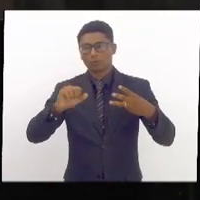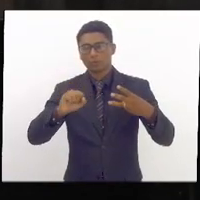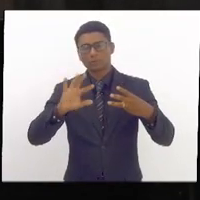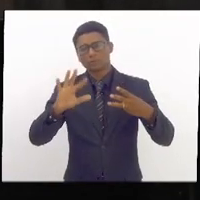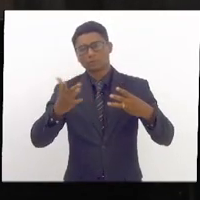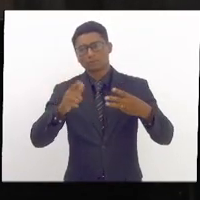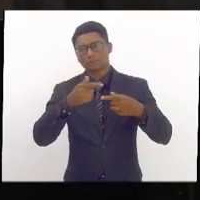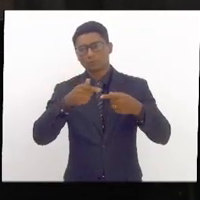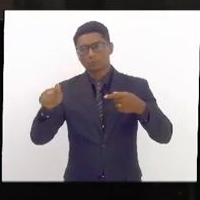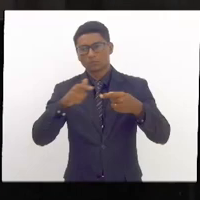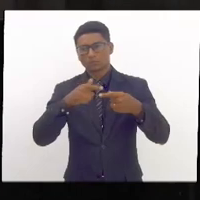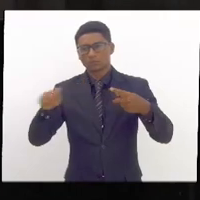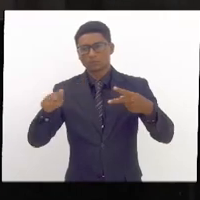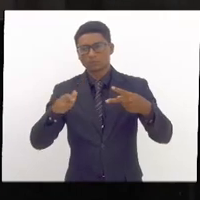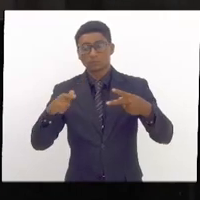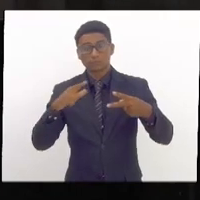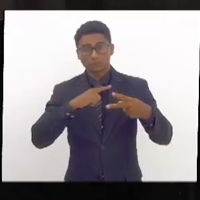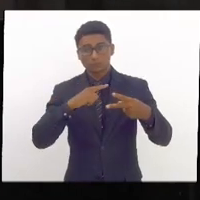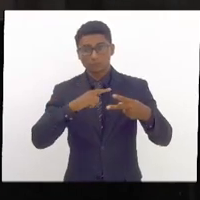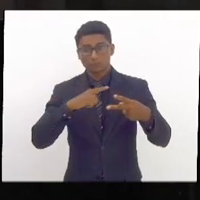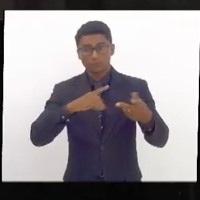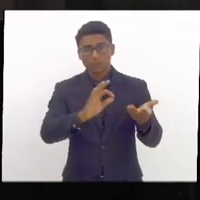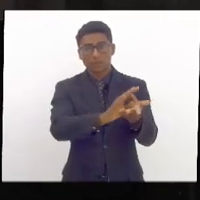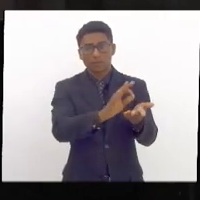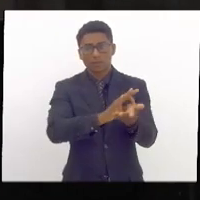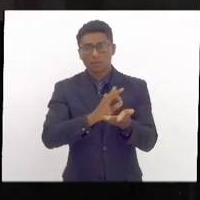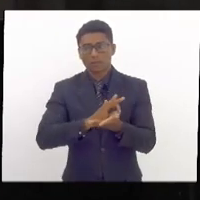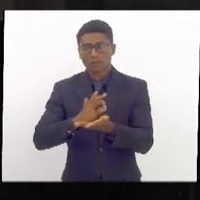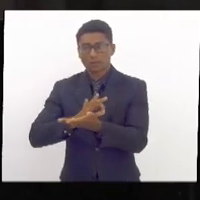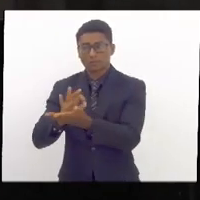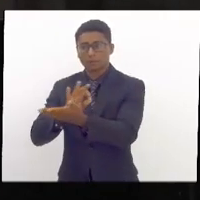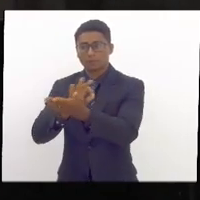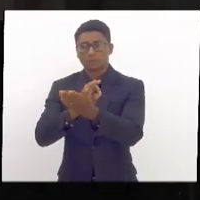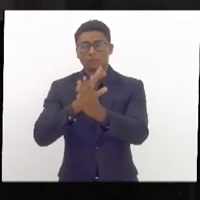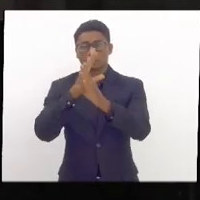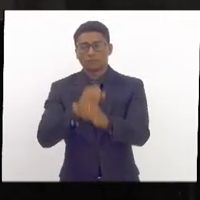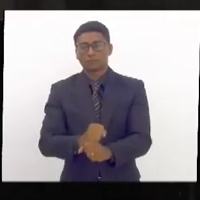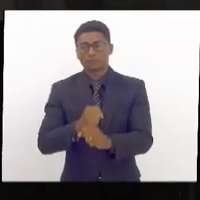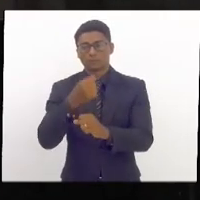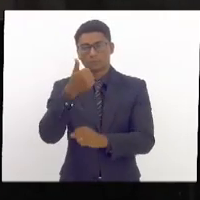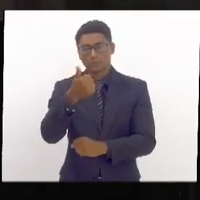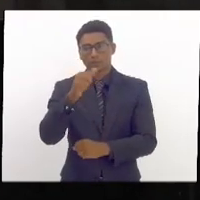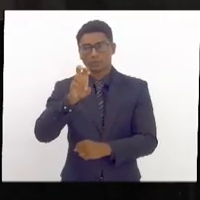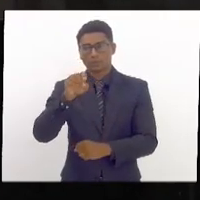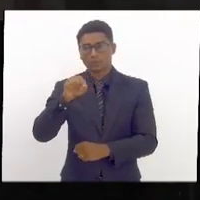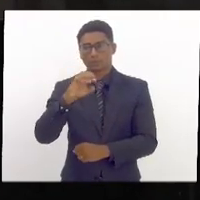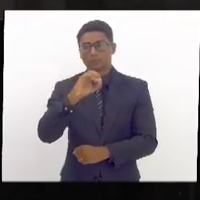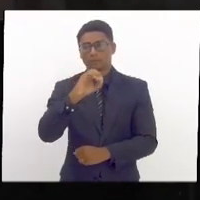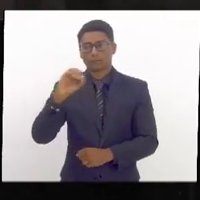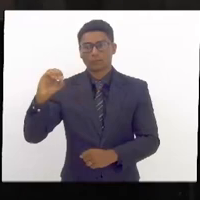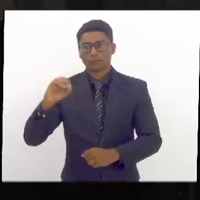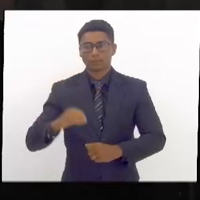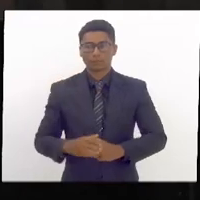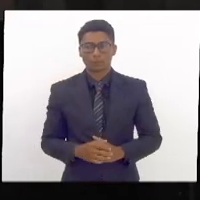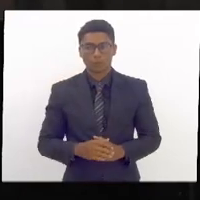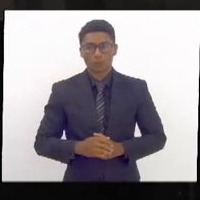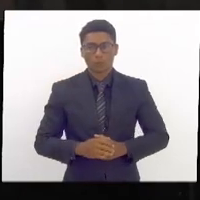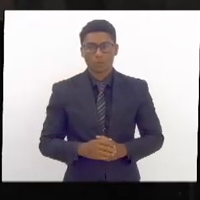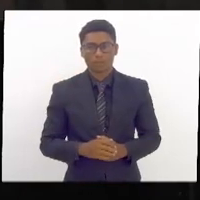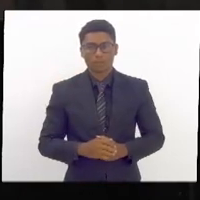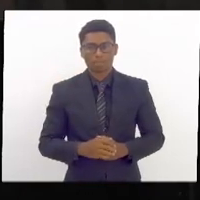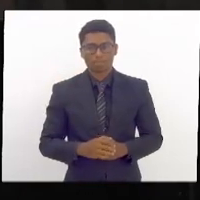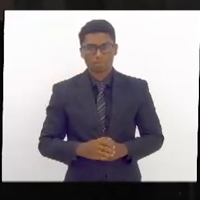duas semanas, eu estava com 15 mil assinaturas. E com essas 15 mil